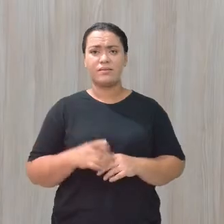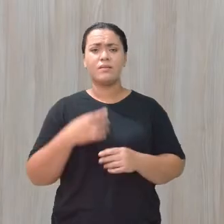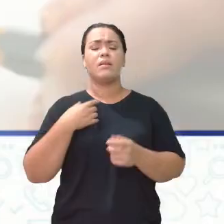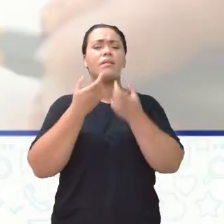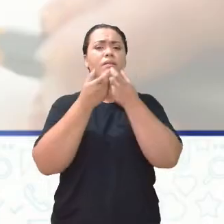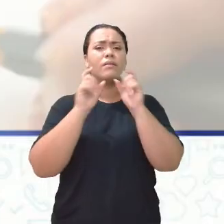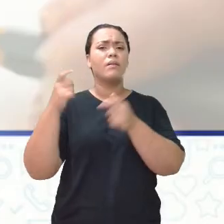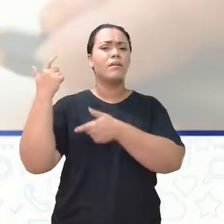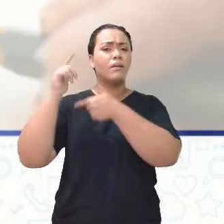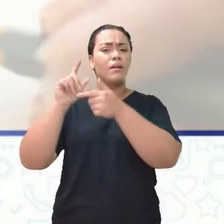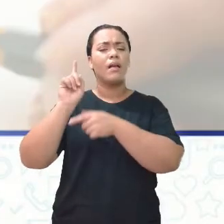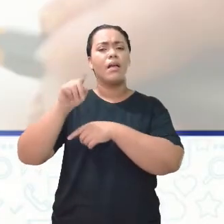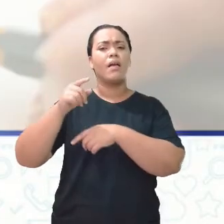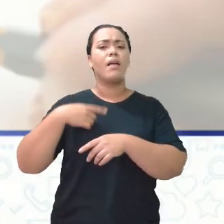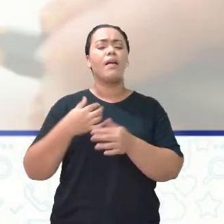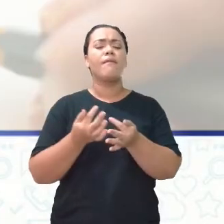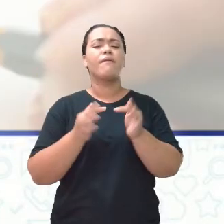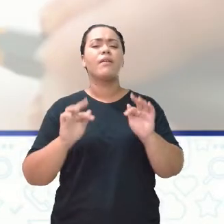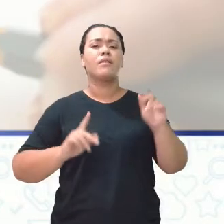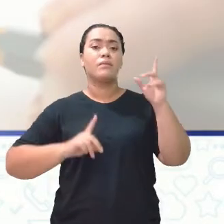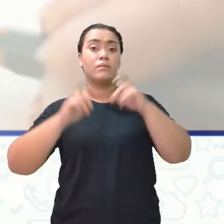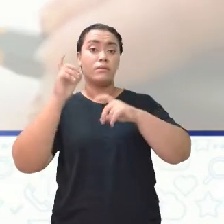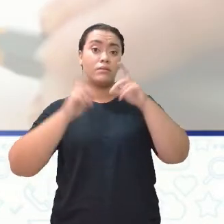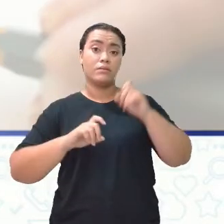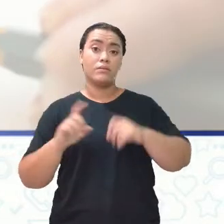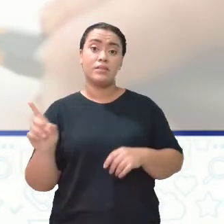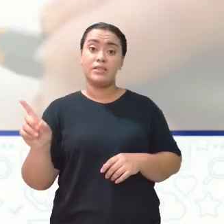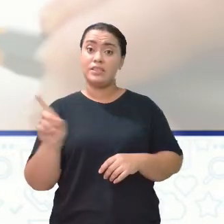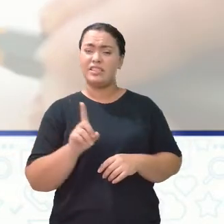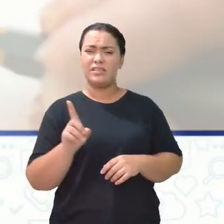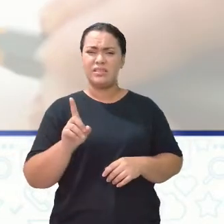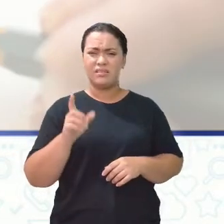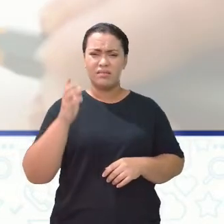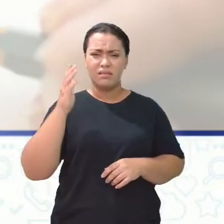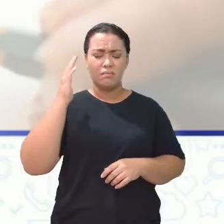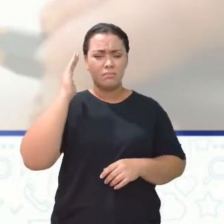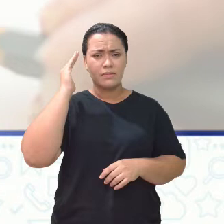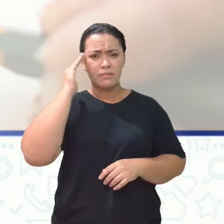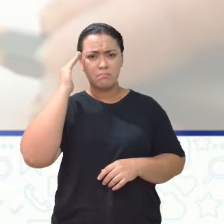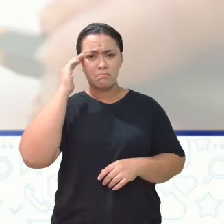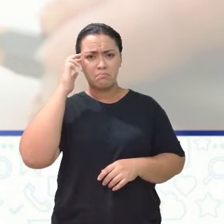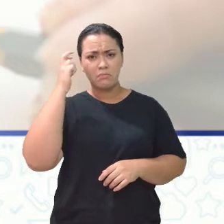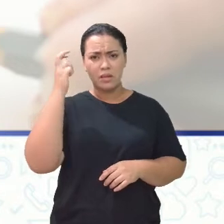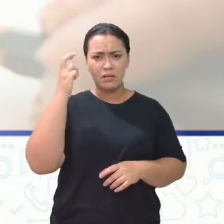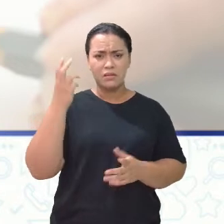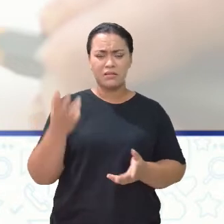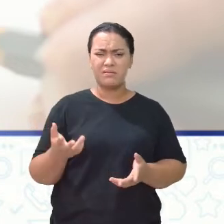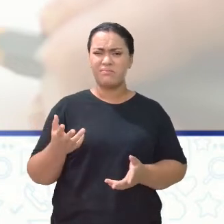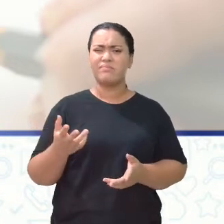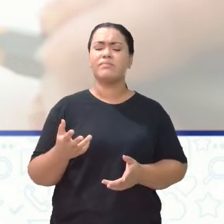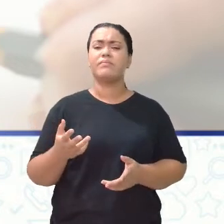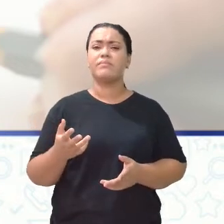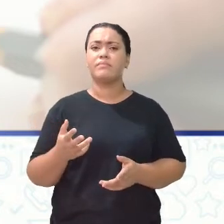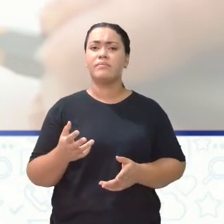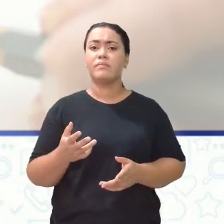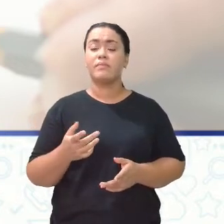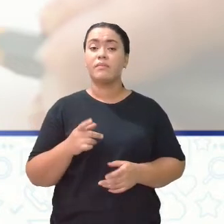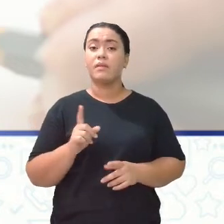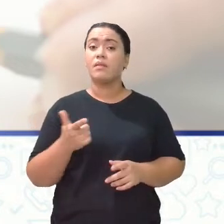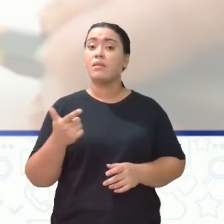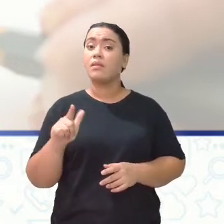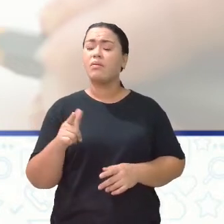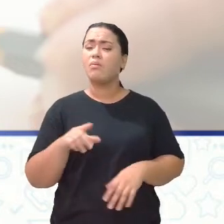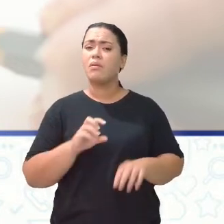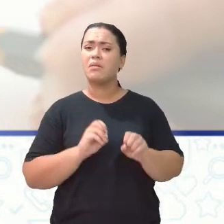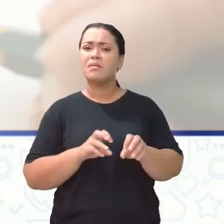são frases ou expressões que não são consideradas sábias. Essas expressões, elas não são consideradas sábias, elas não têm